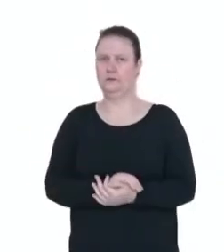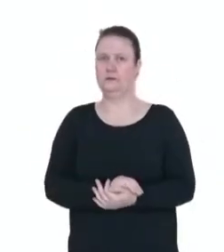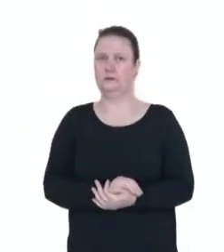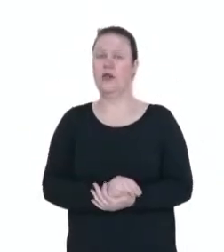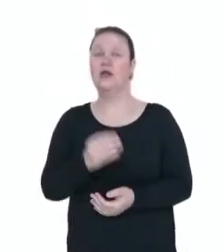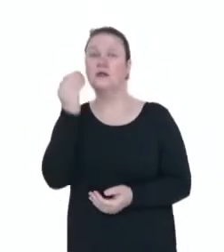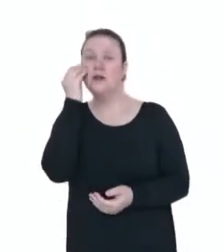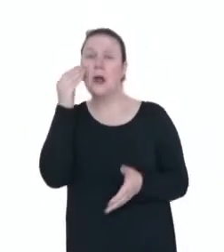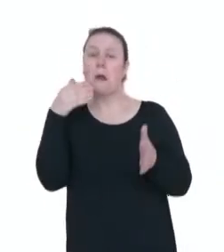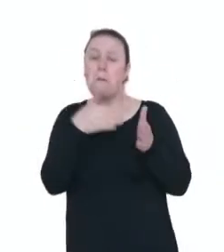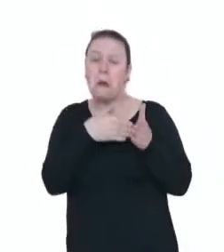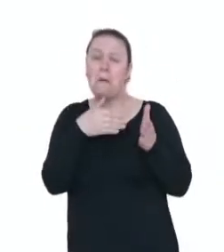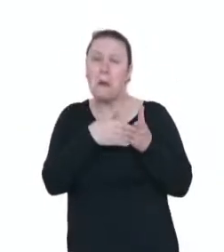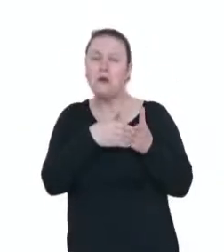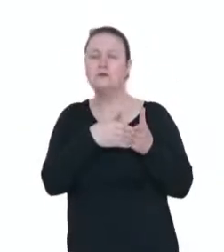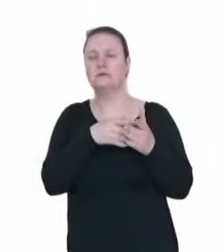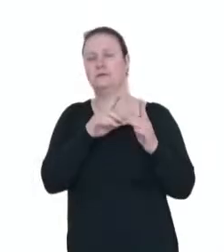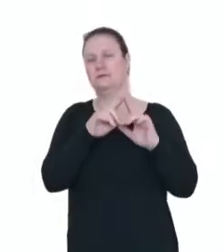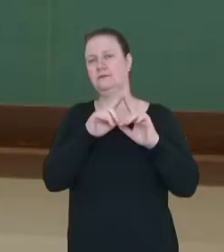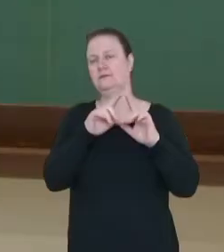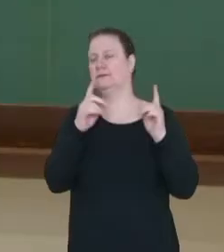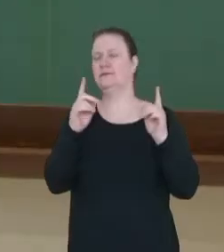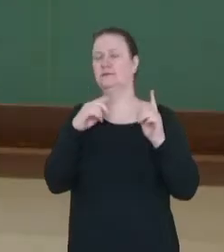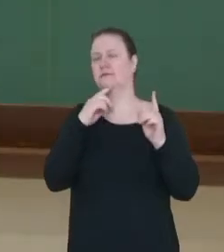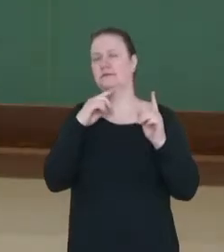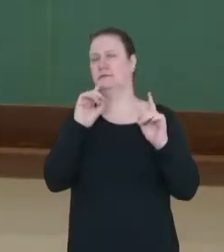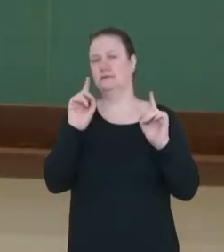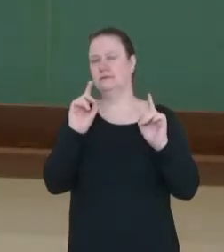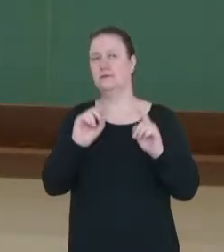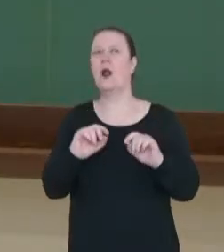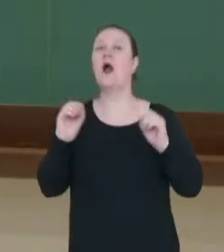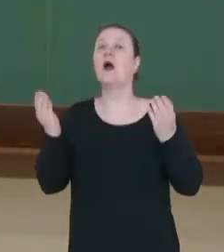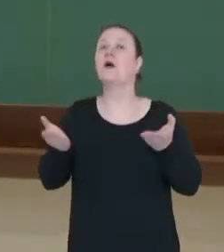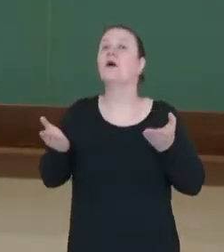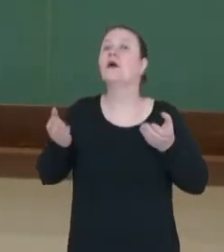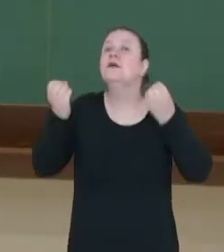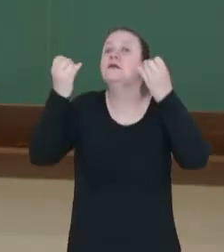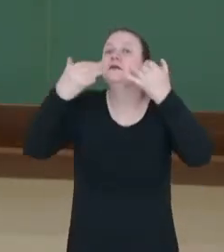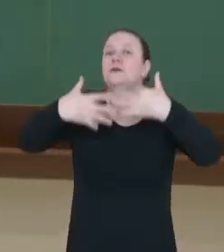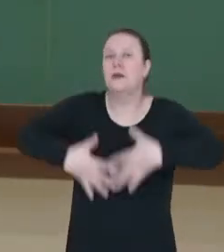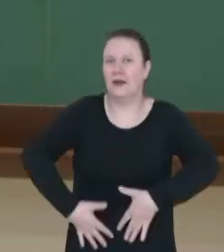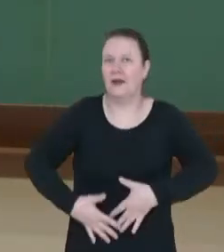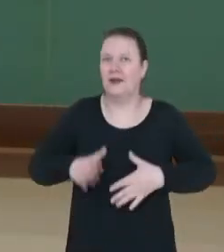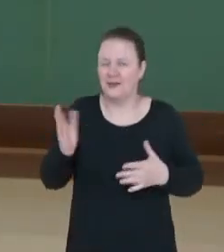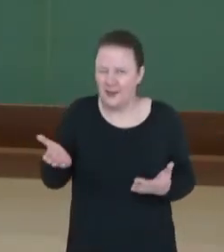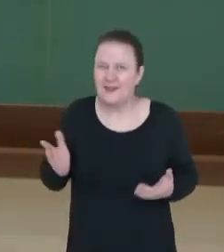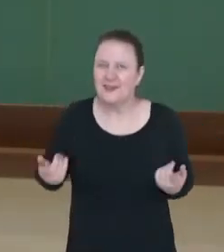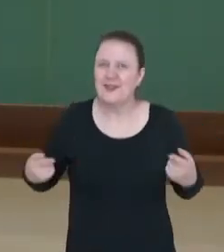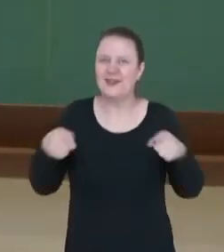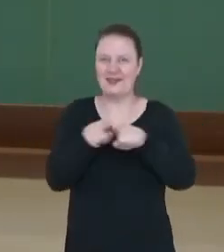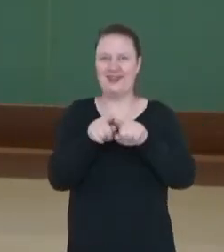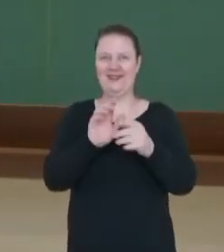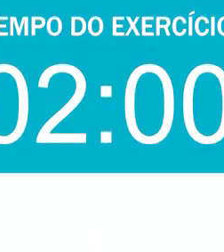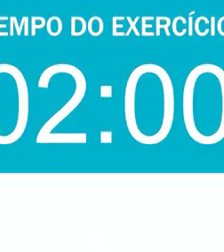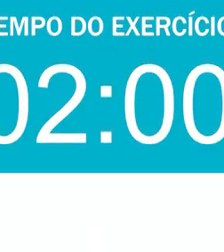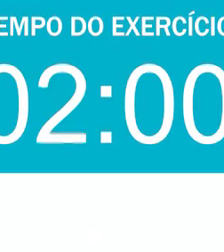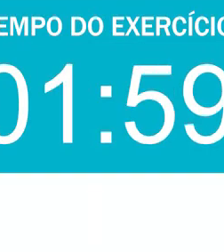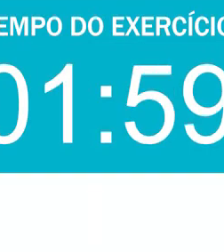impingir. O que podemos inferir, então, acerca do poeta? Faz aí que eu te aguardo aqui.